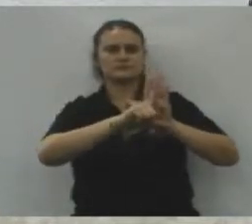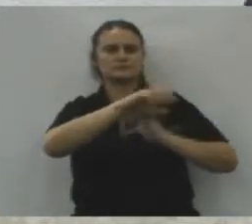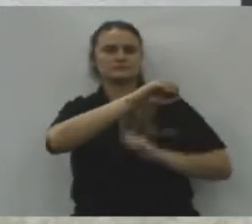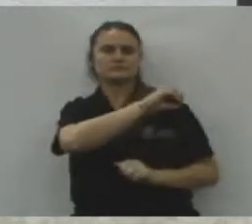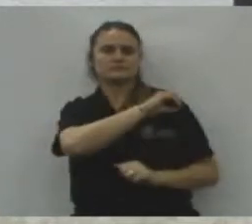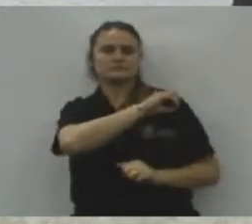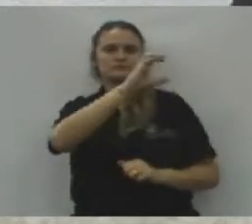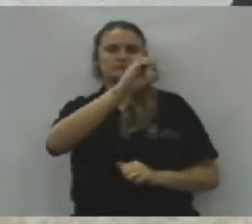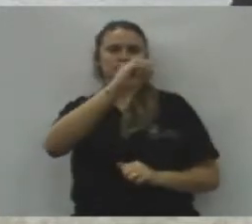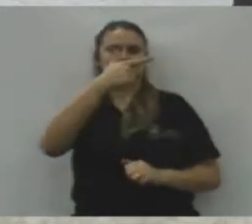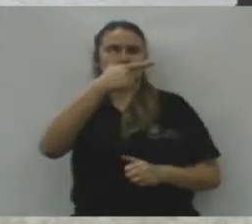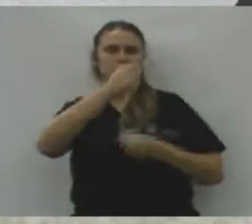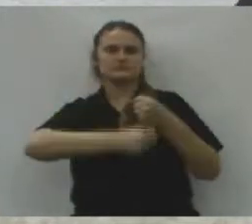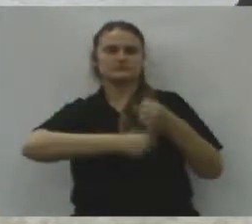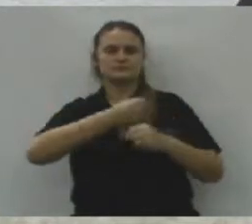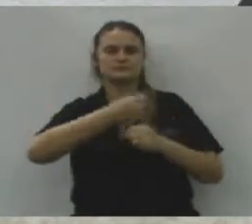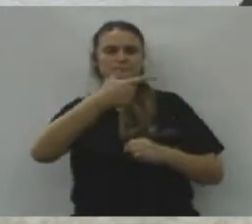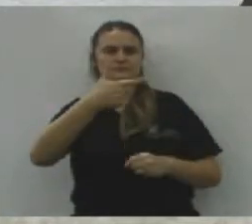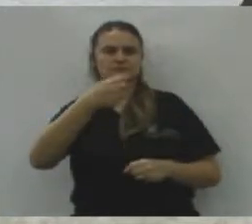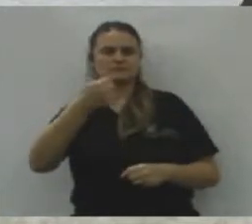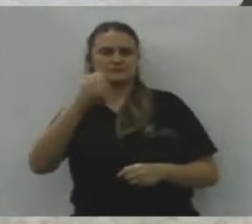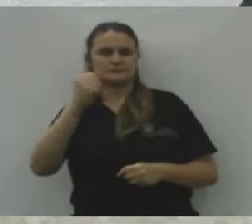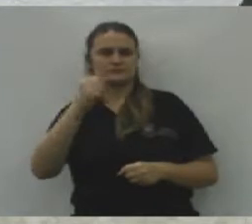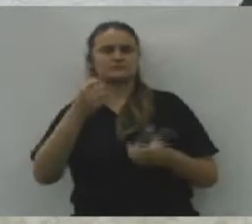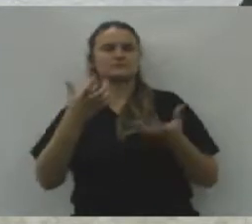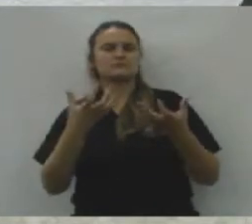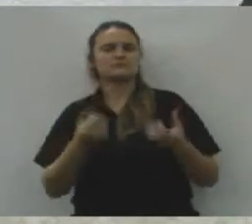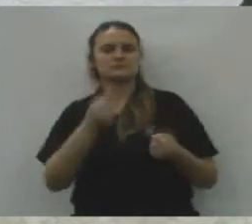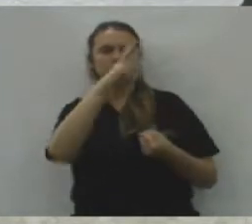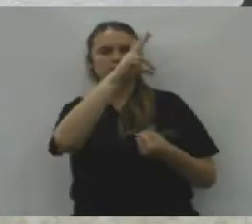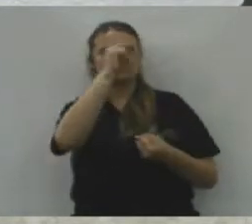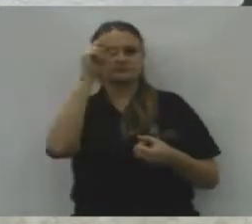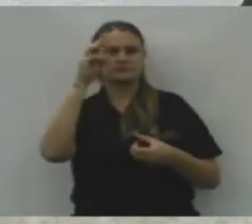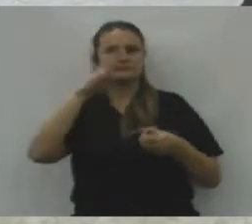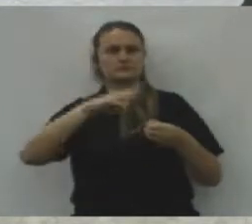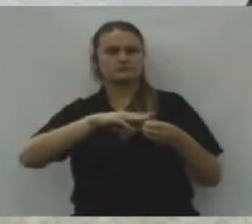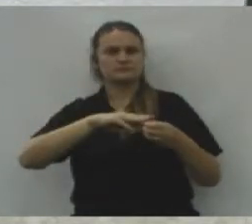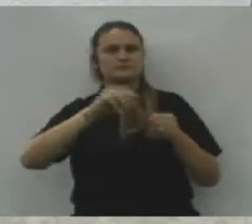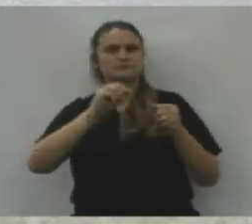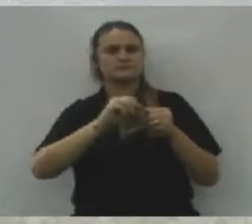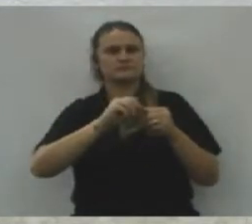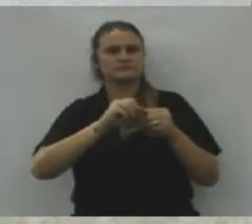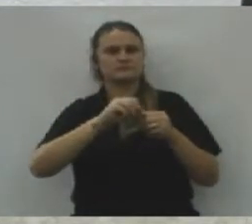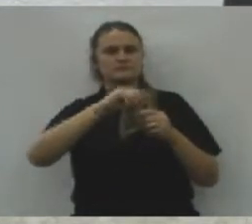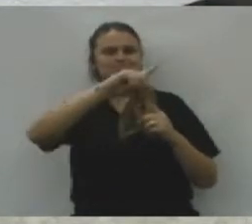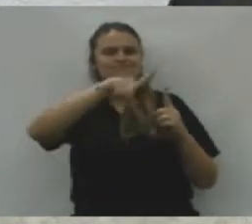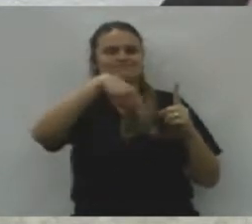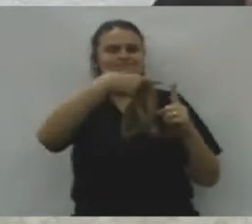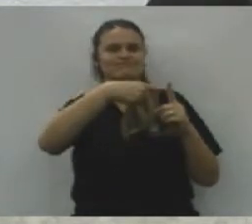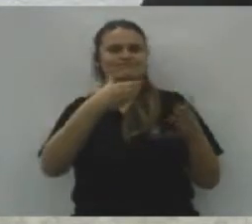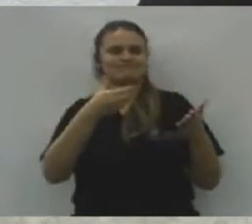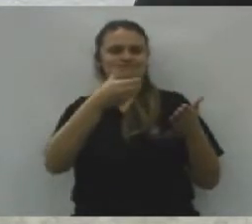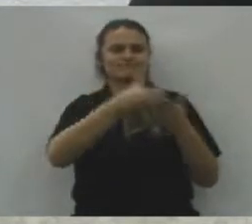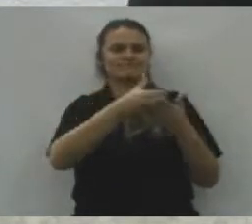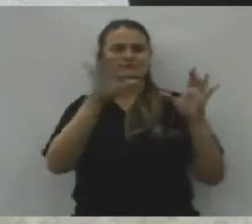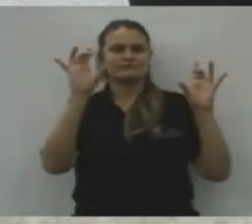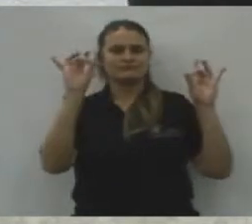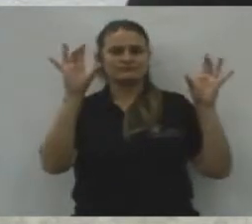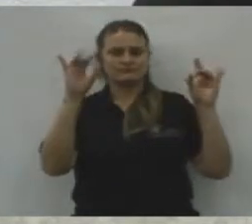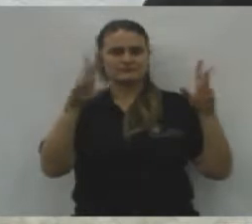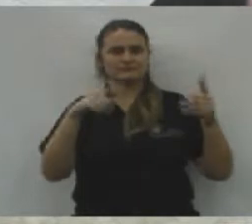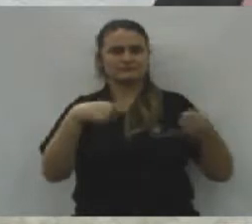número 2/2018, autoriza o Executivo Municipal a efetuar a abertura de crédito adicional especial